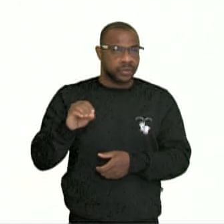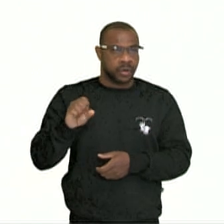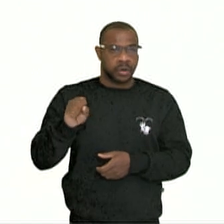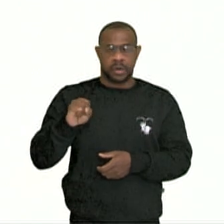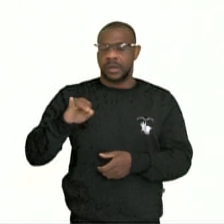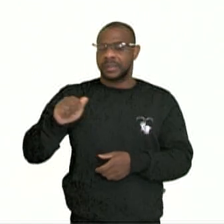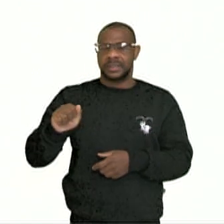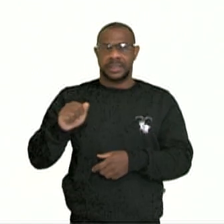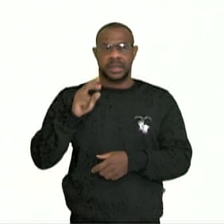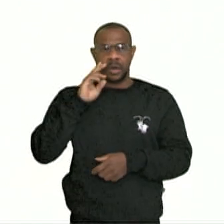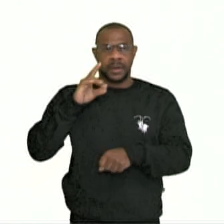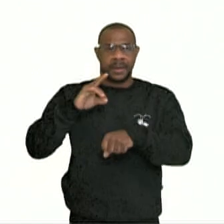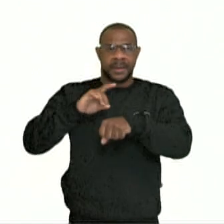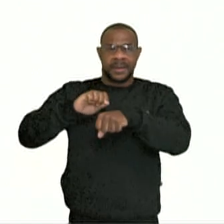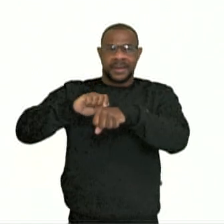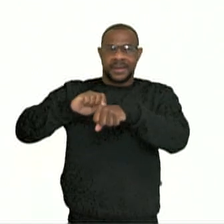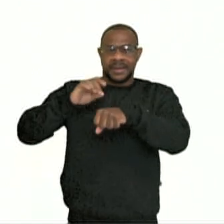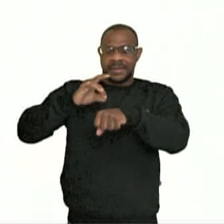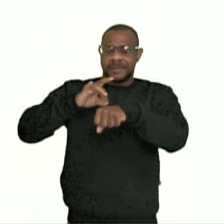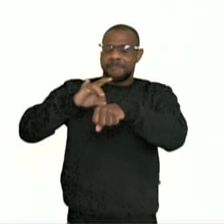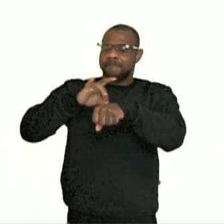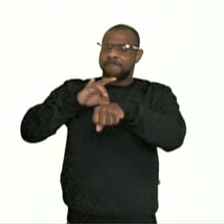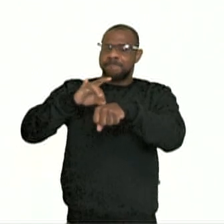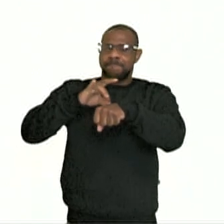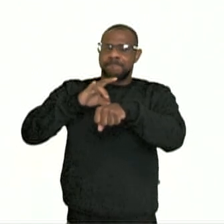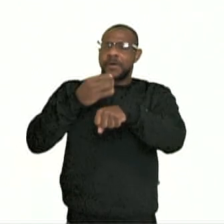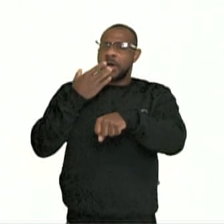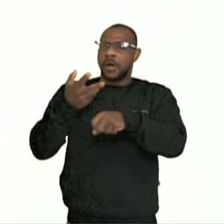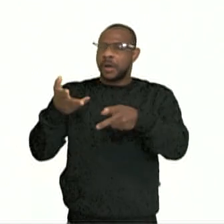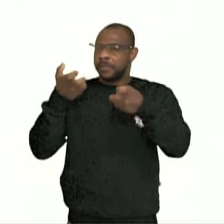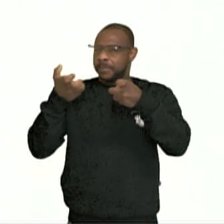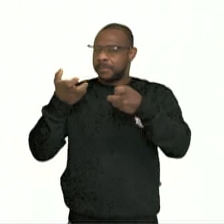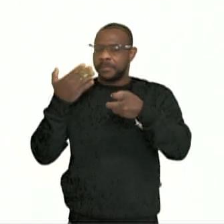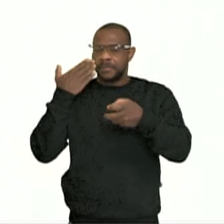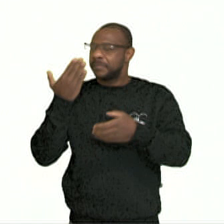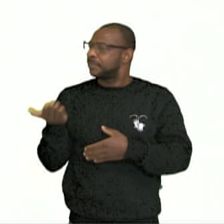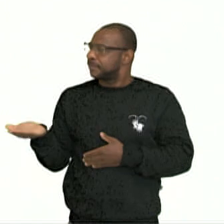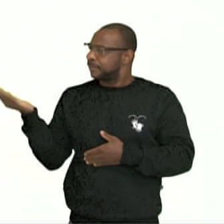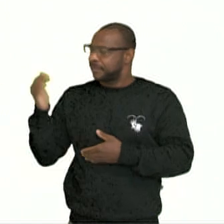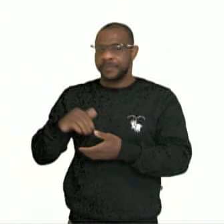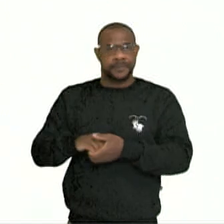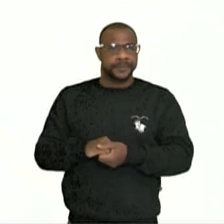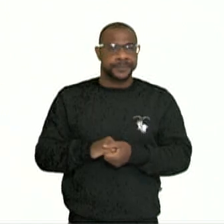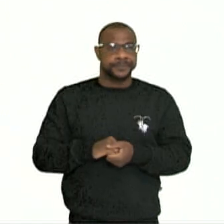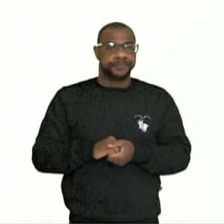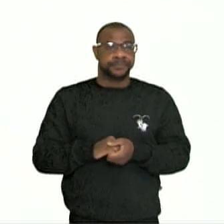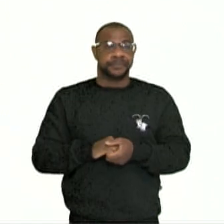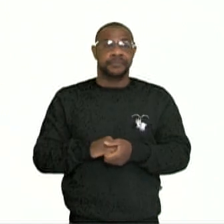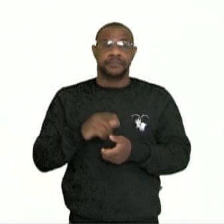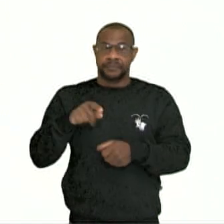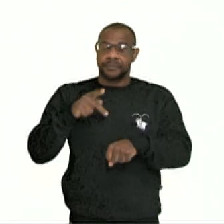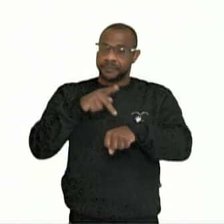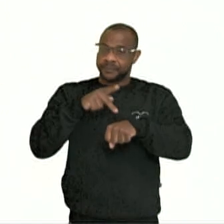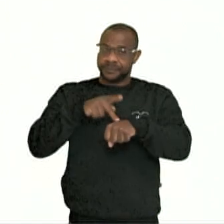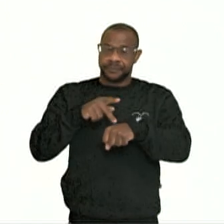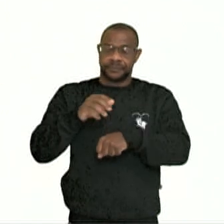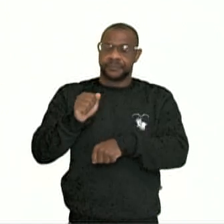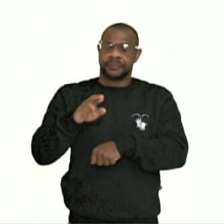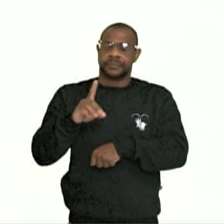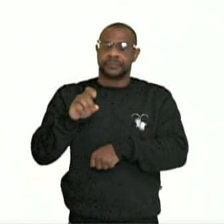seu aspecto, na sua coloração, enquanto eu faço a leitura do texto para você. A ardósia é resultado